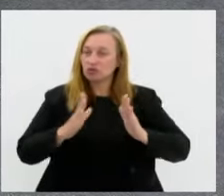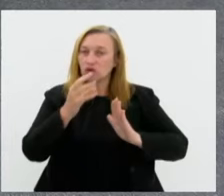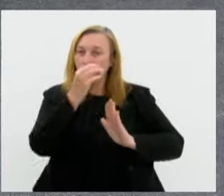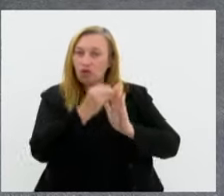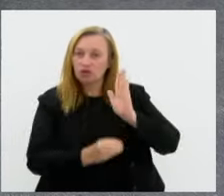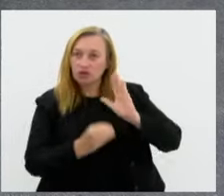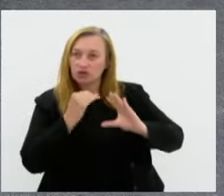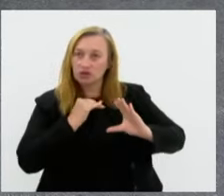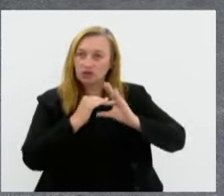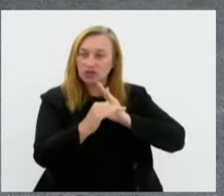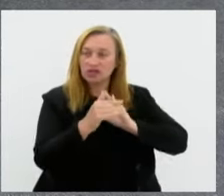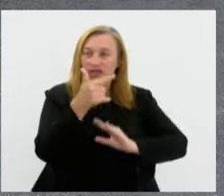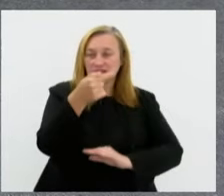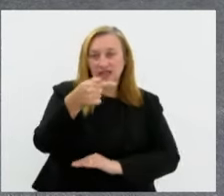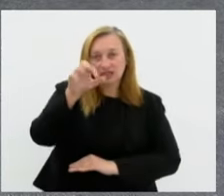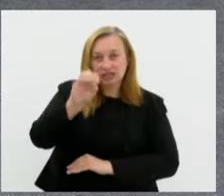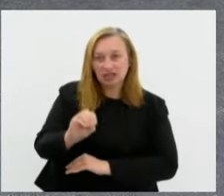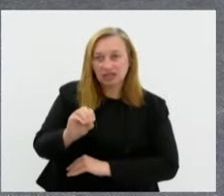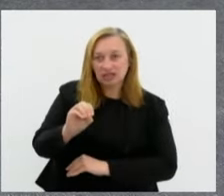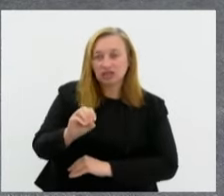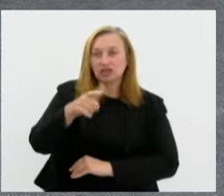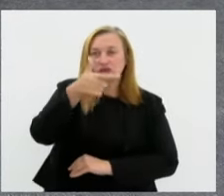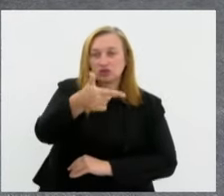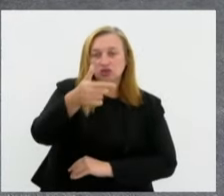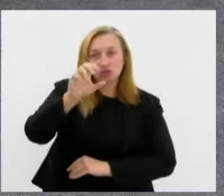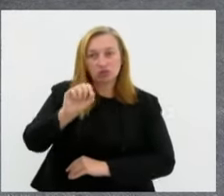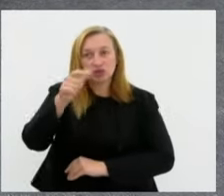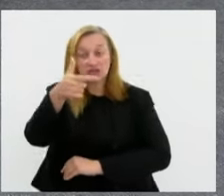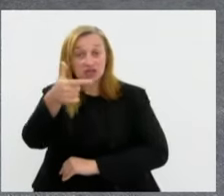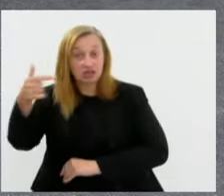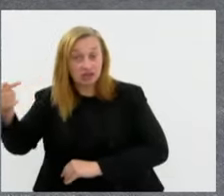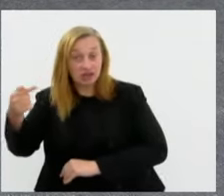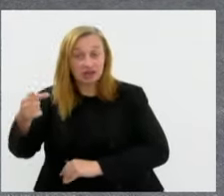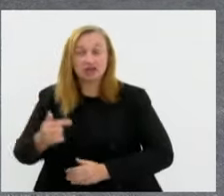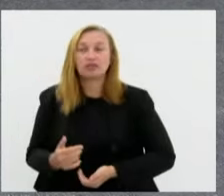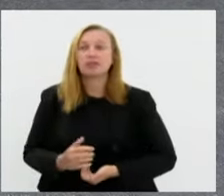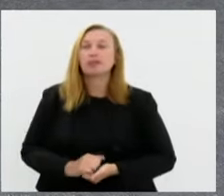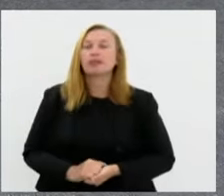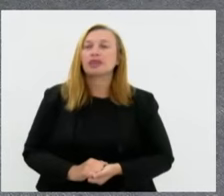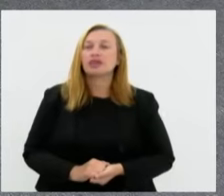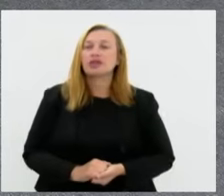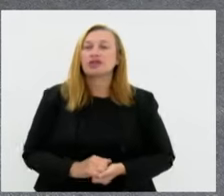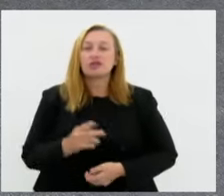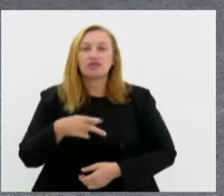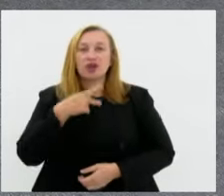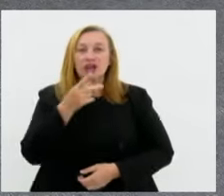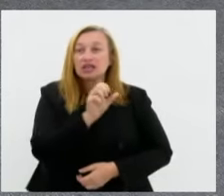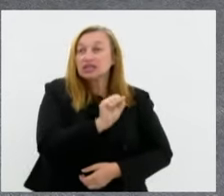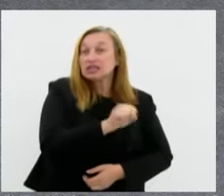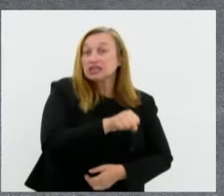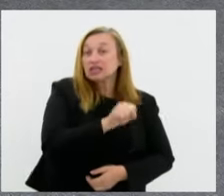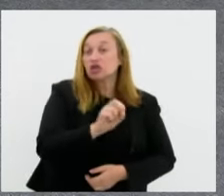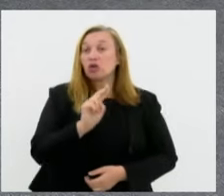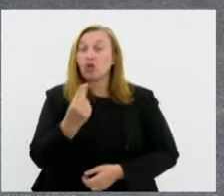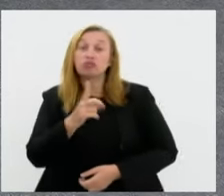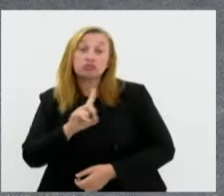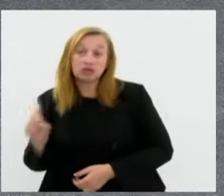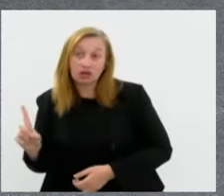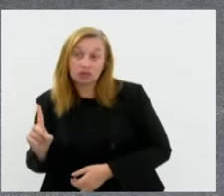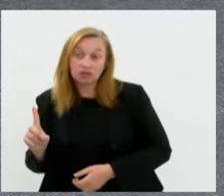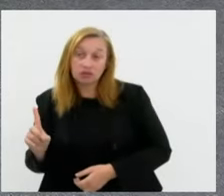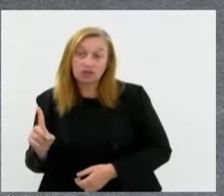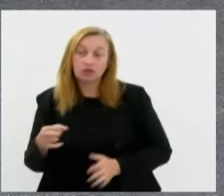ofício 70 de 2017. E o Senado Federal teve de dizer sim ou não. Está